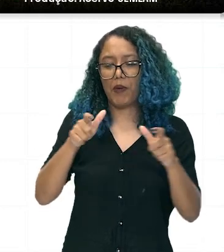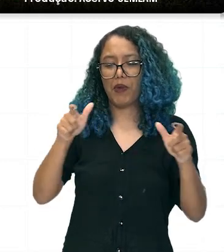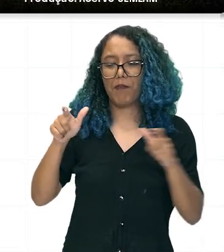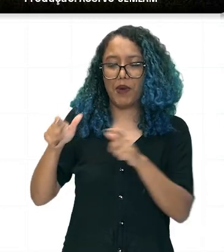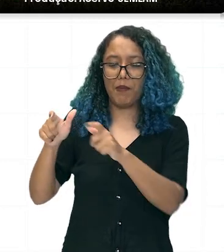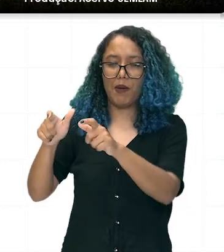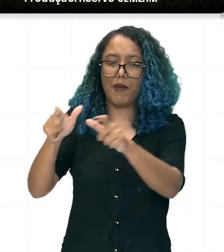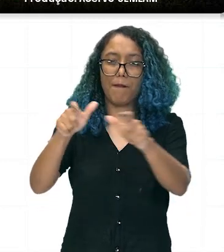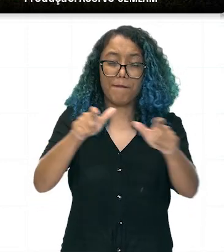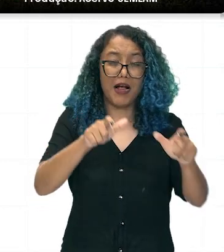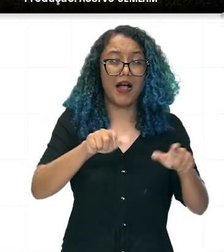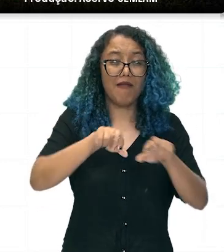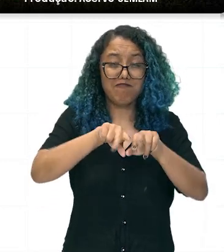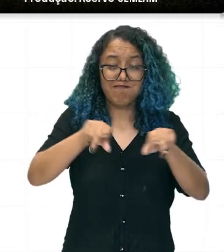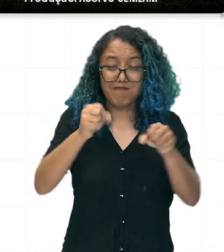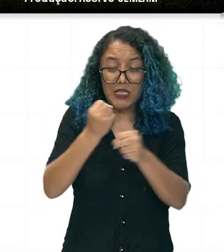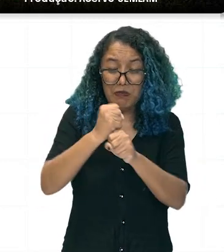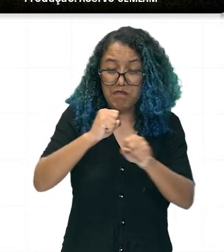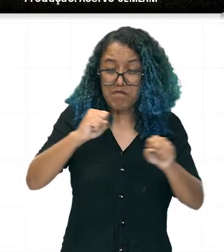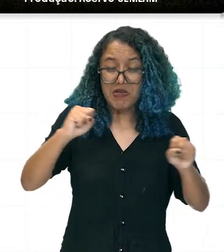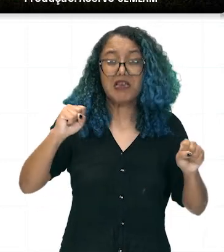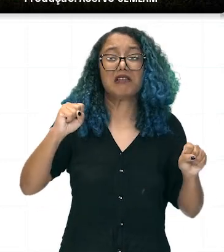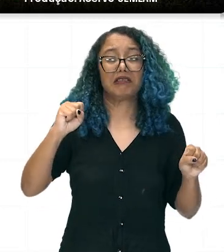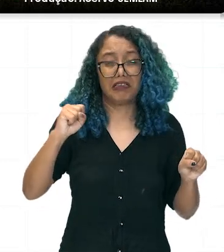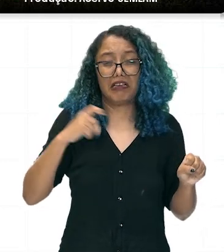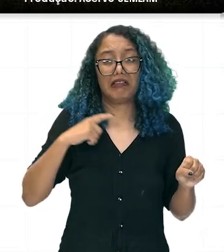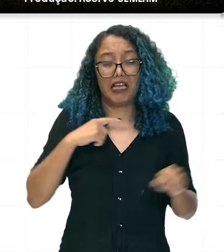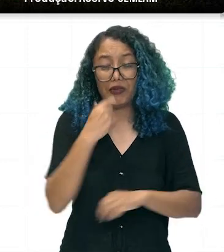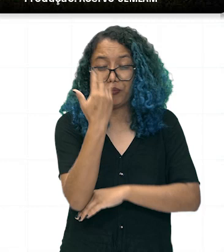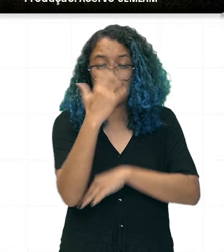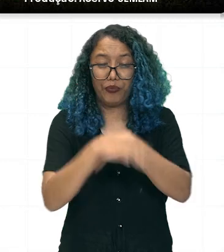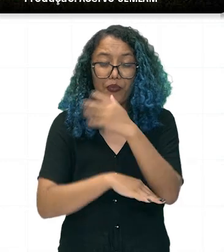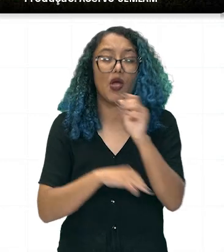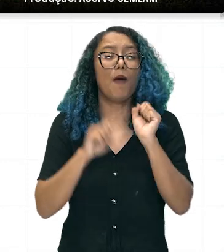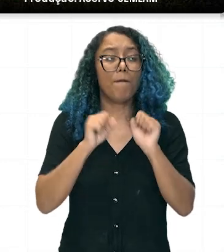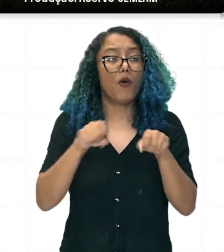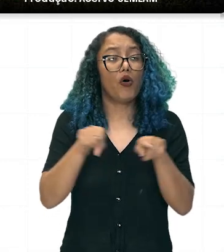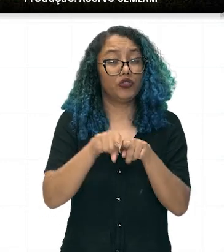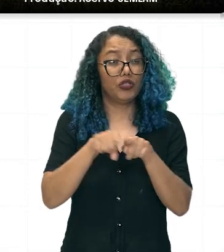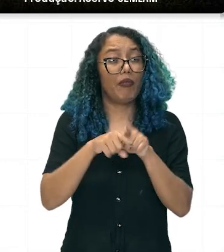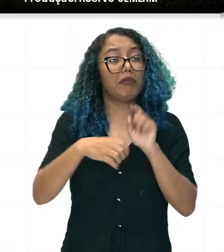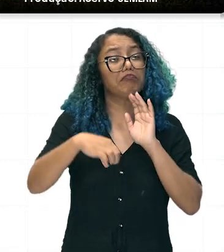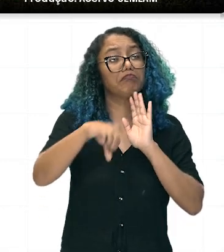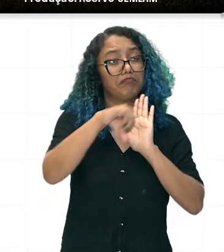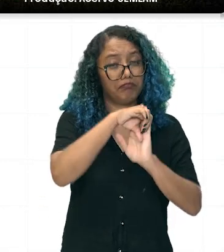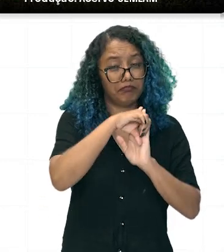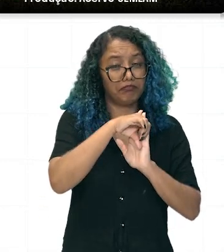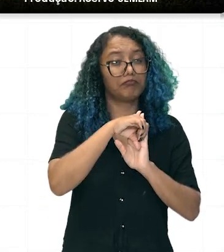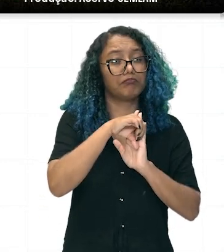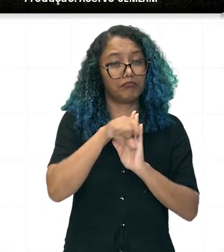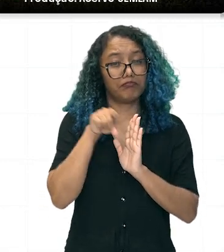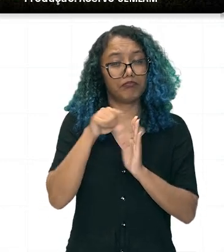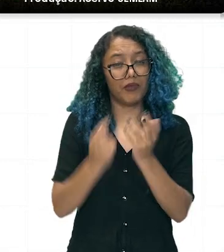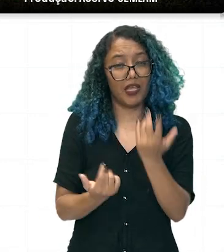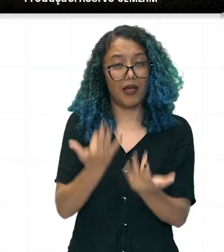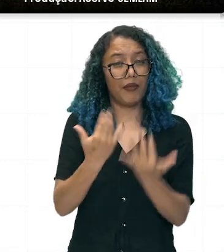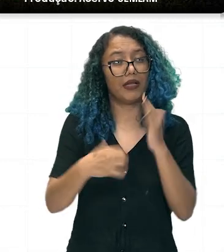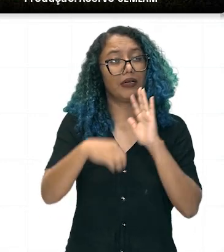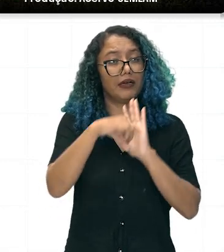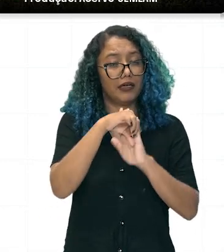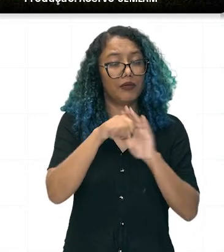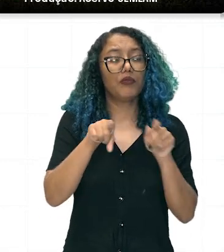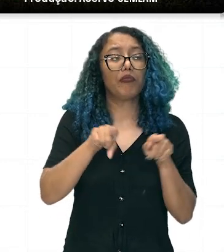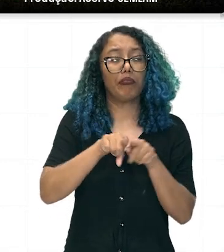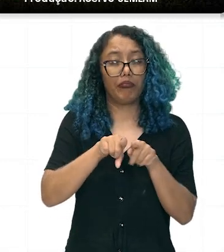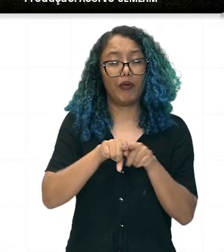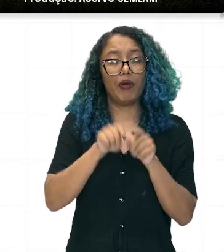de coberturas vegetais. Podem ser considerados criminosos. Olha só, tem aí já um efeito